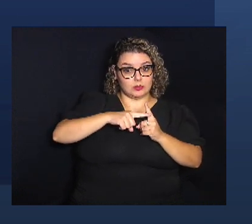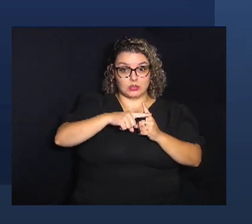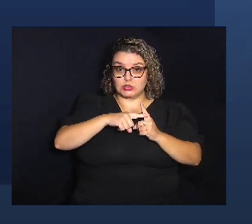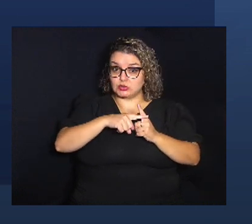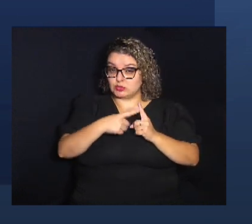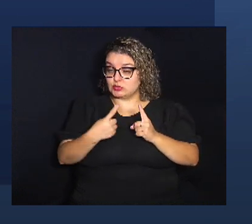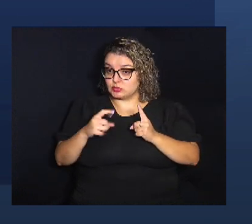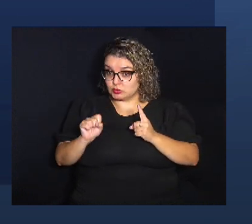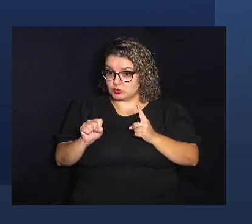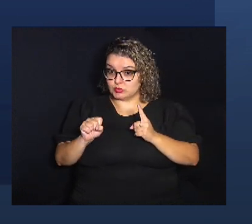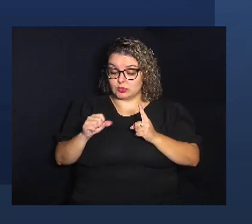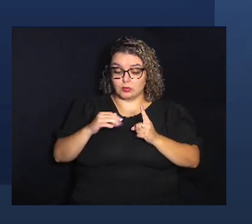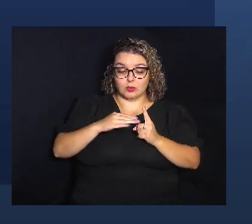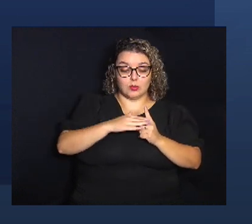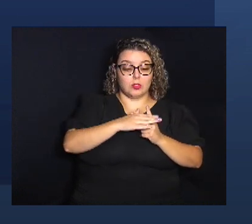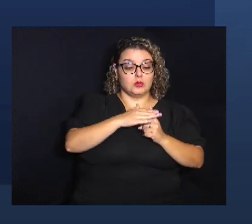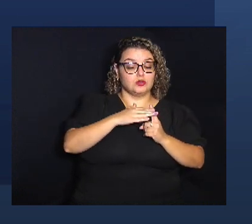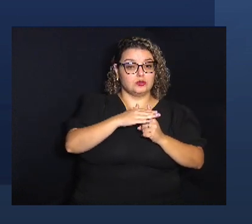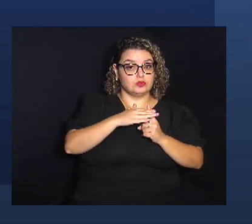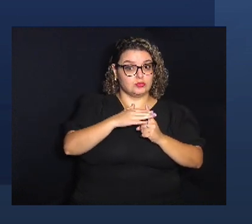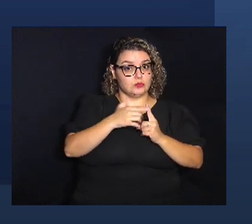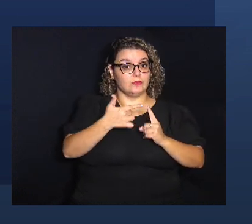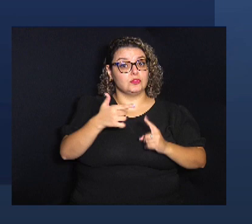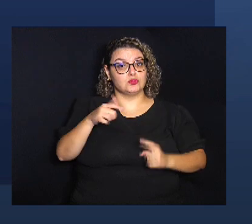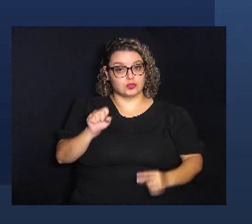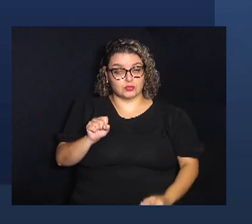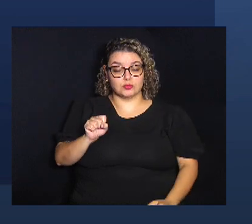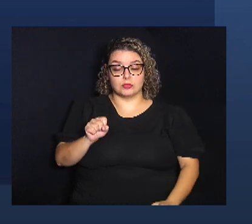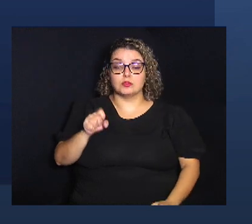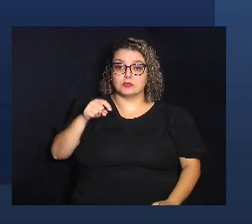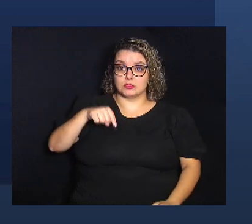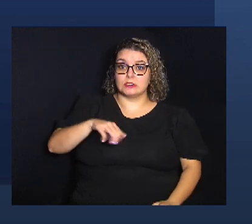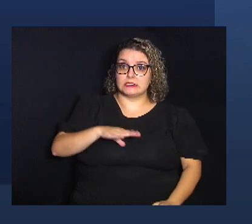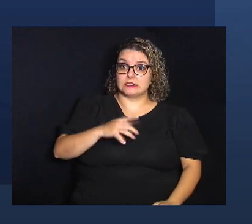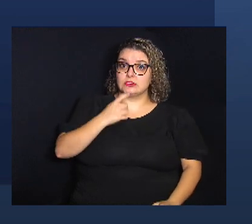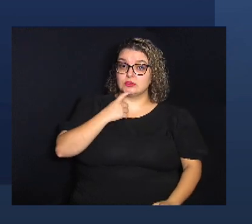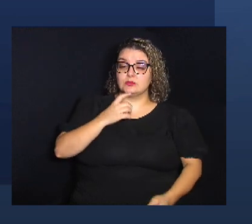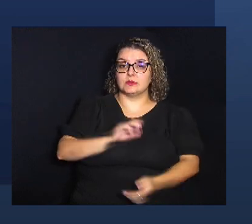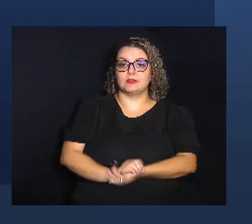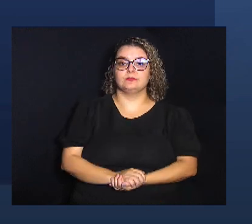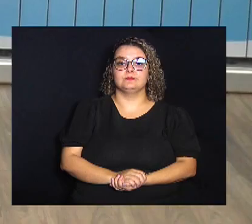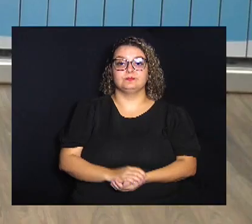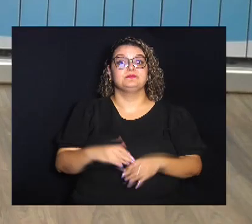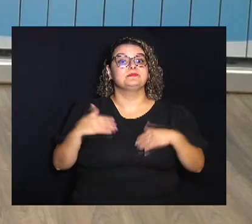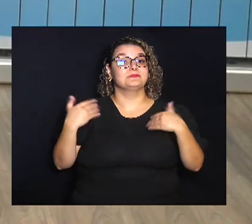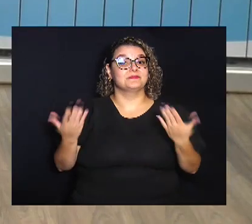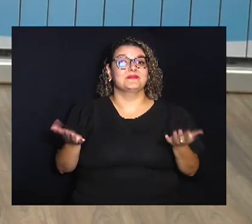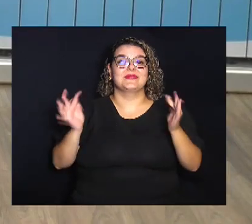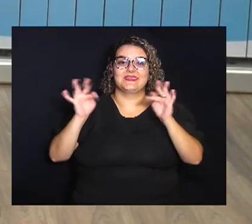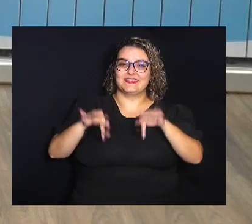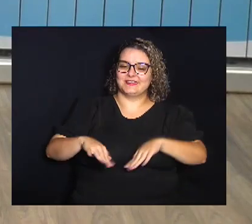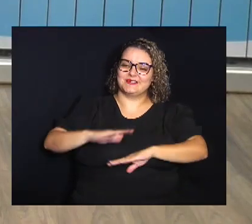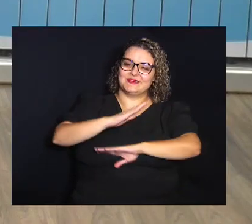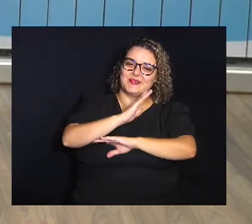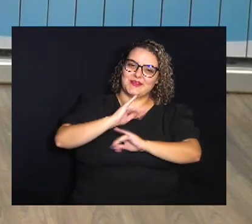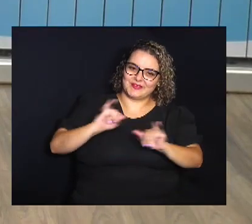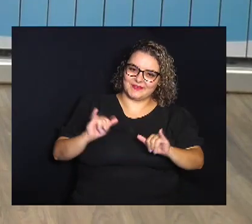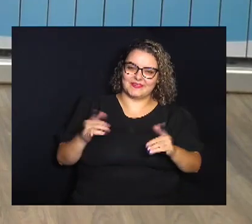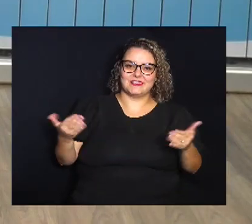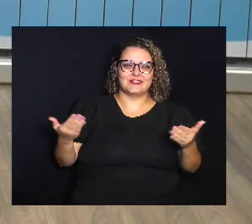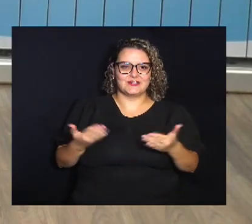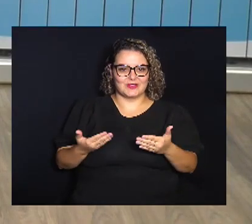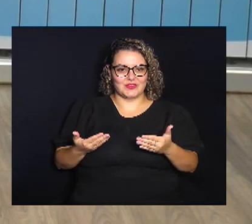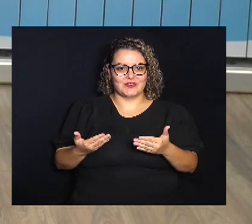de 18 e a máxima de 28 graus. E assim, a gente encerra o Câmara Notícia de